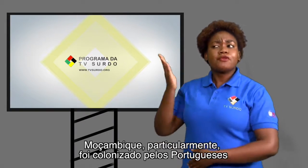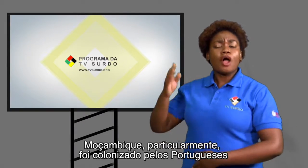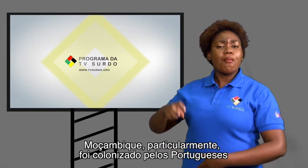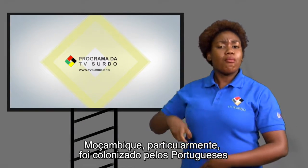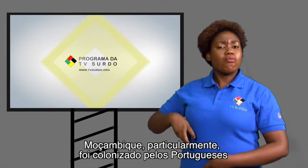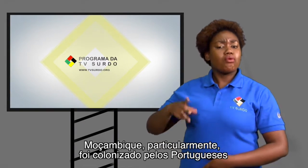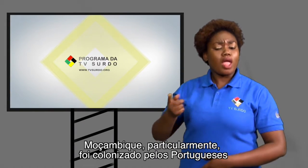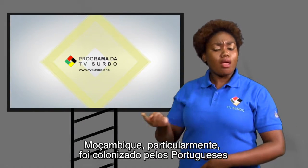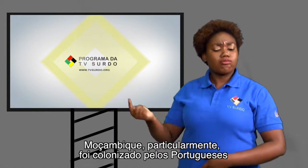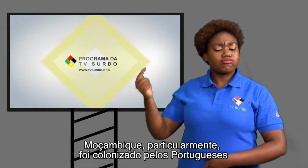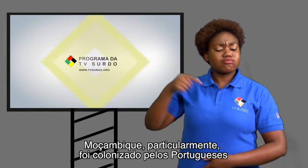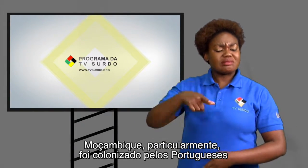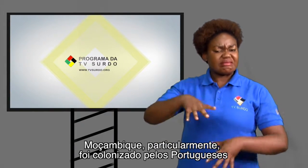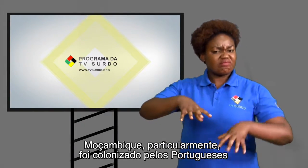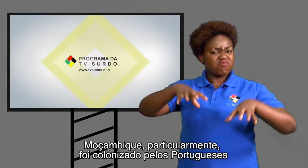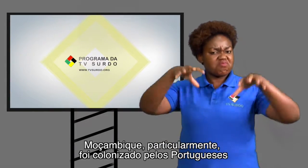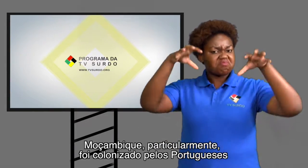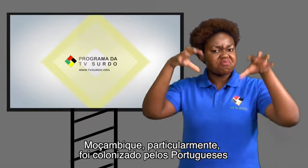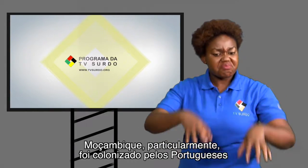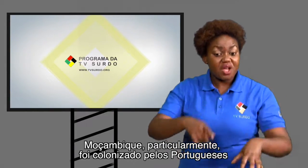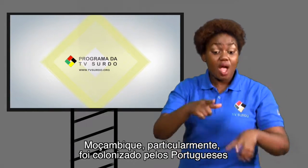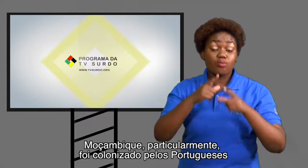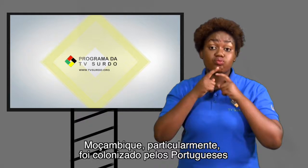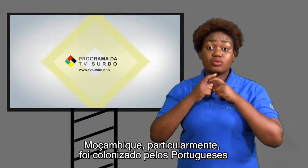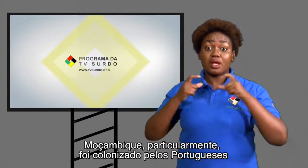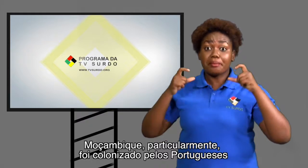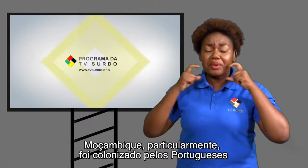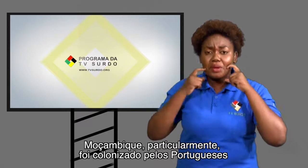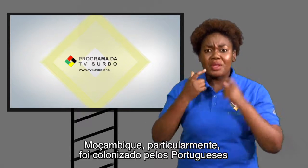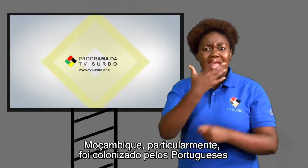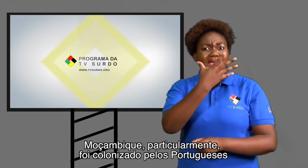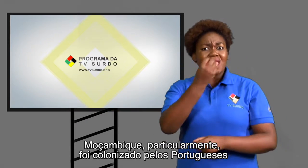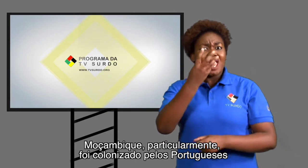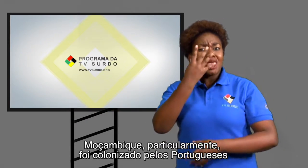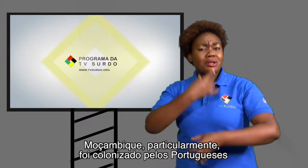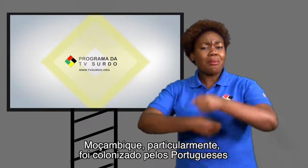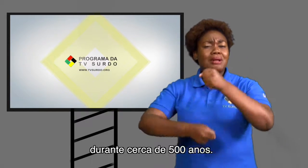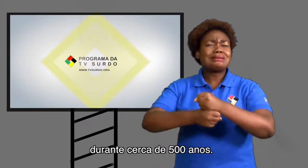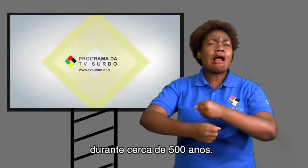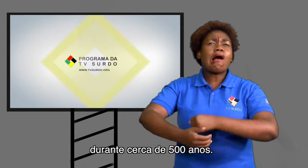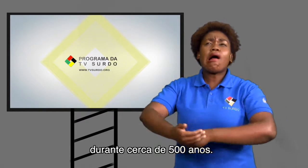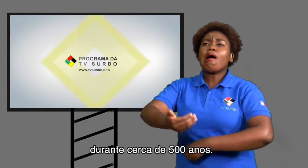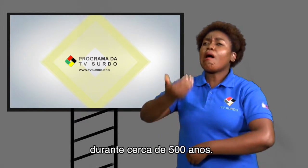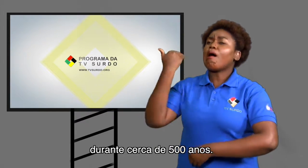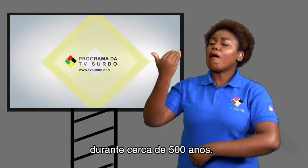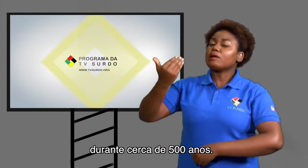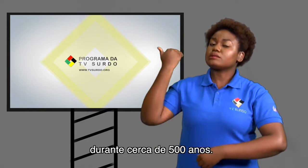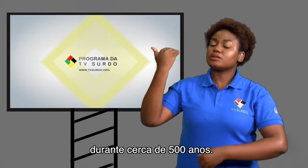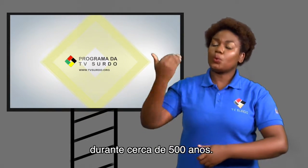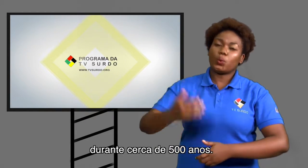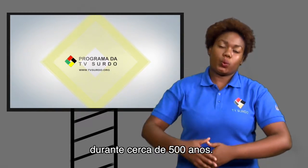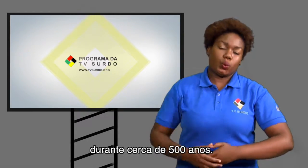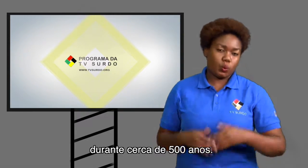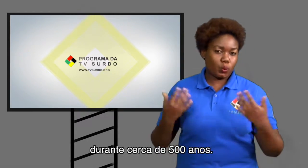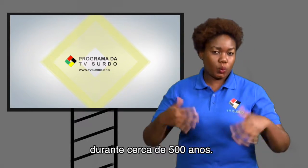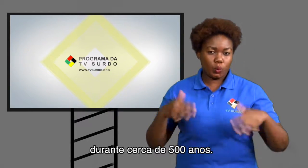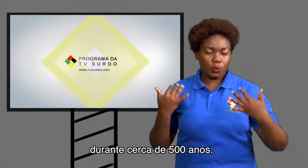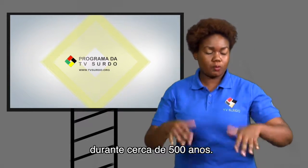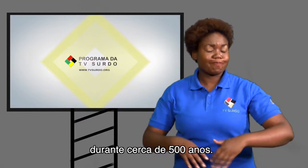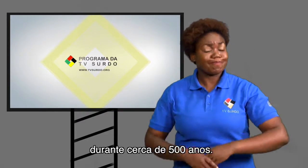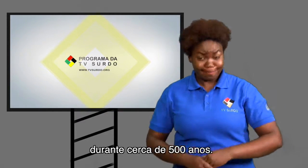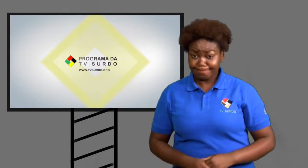Moçambique particularmente foi colonizado pelos portugueses durante cerca de 500